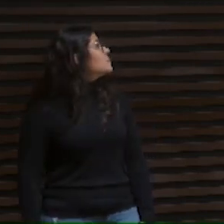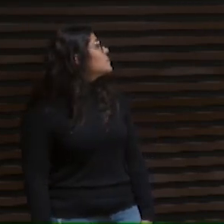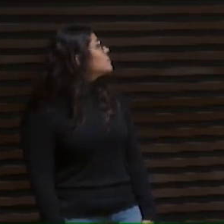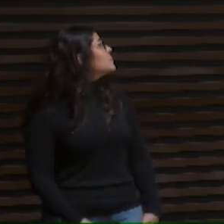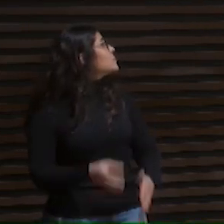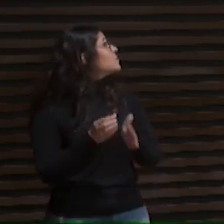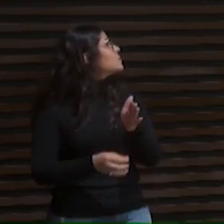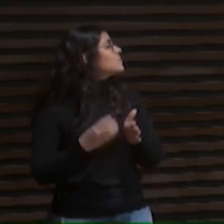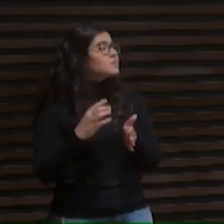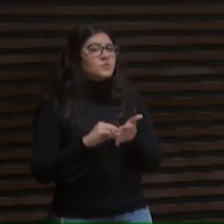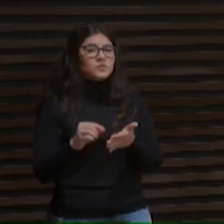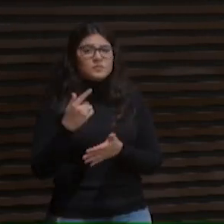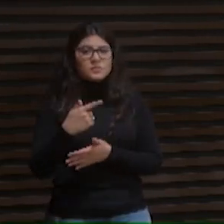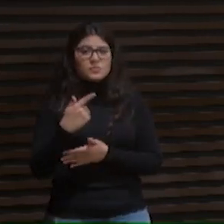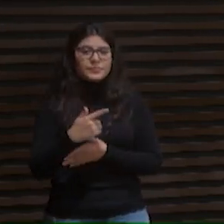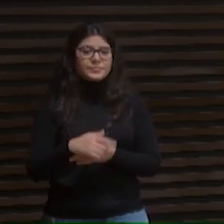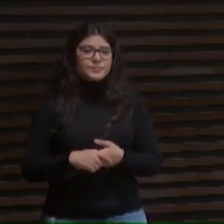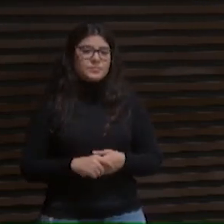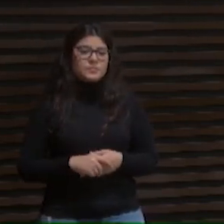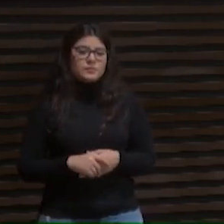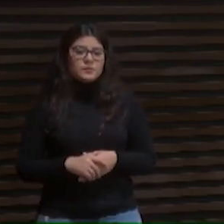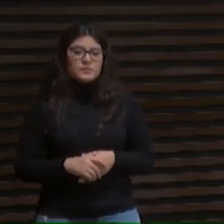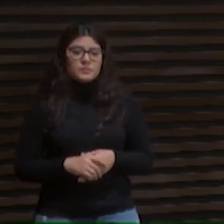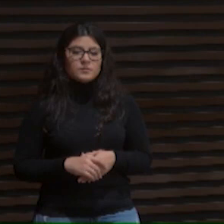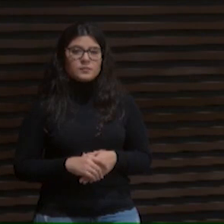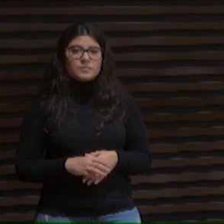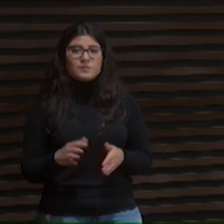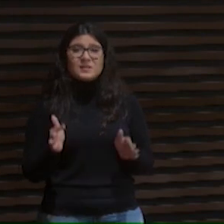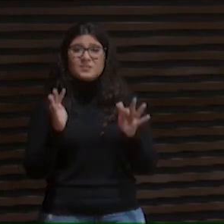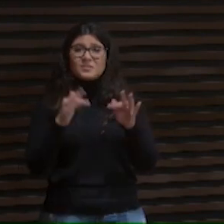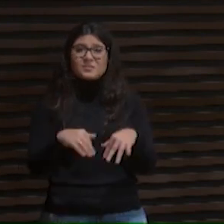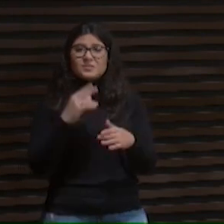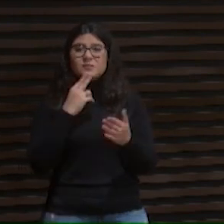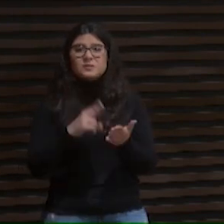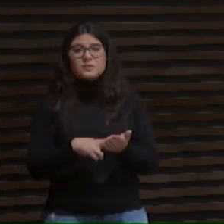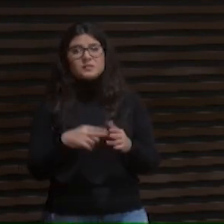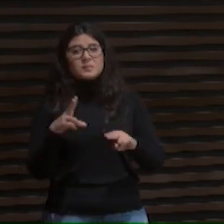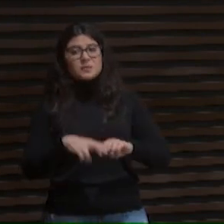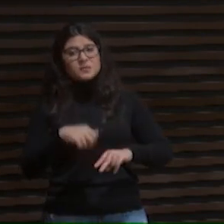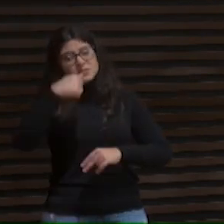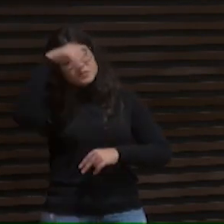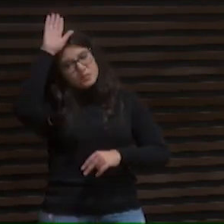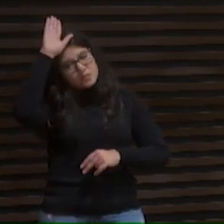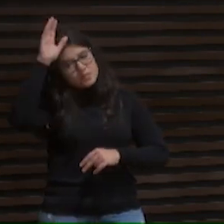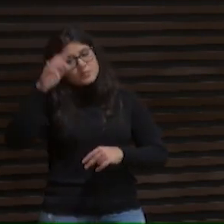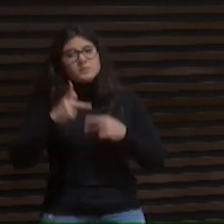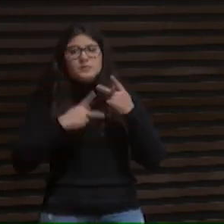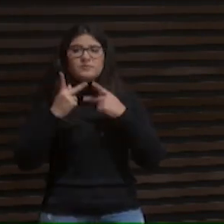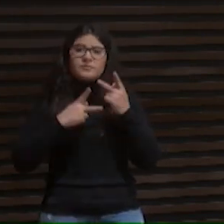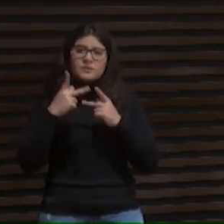Filipenses 4:22. Ele está terminando a carta, quando ele está preso em Roma, ele escreve essa carta e ele diz